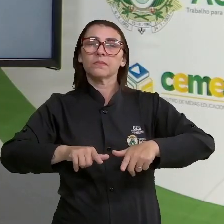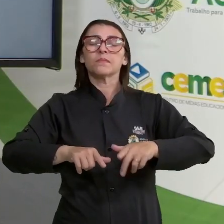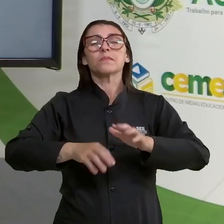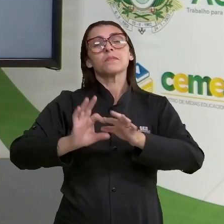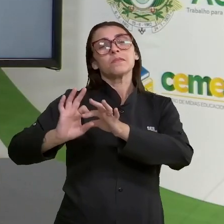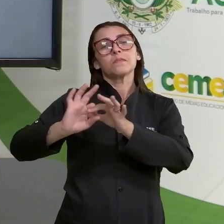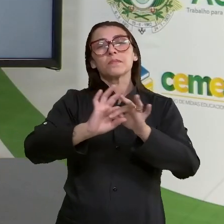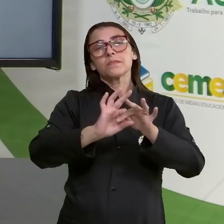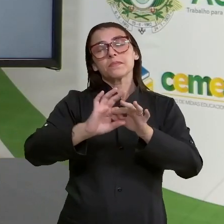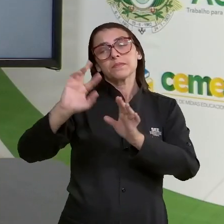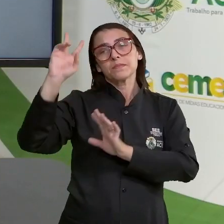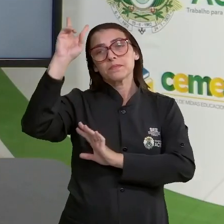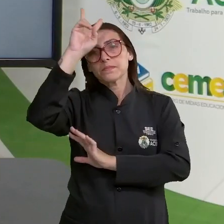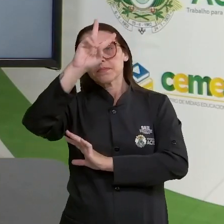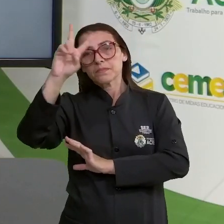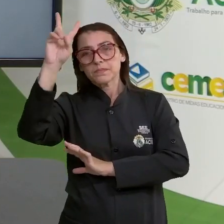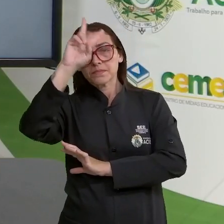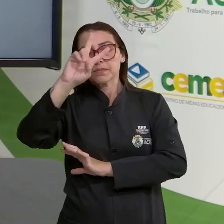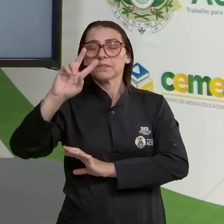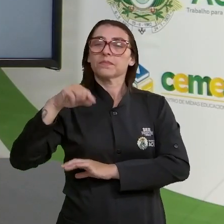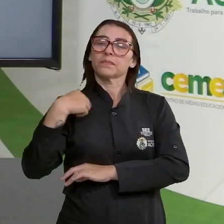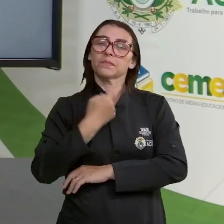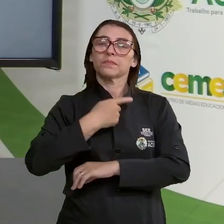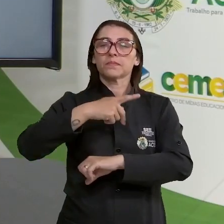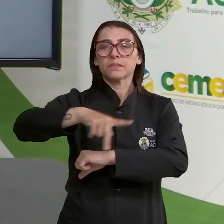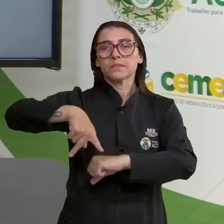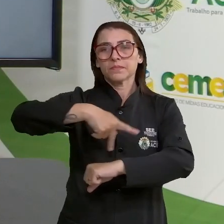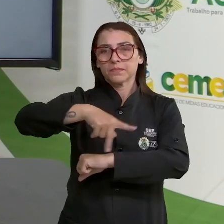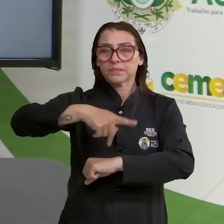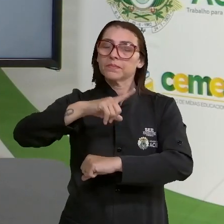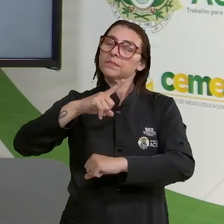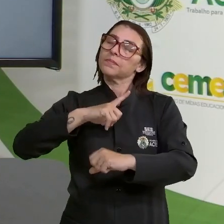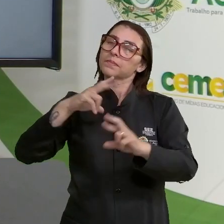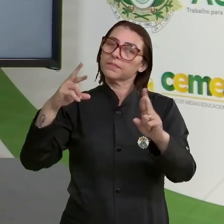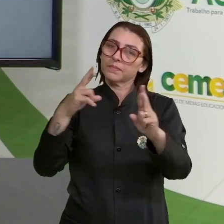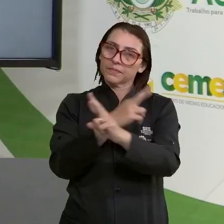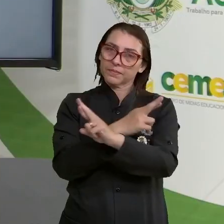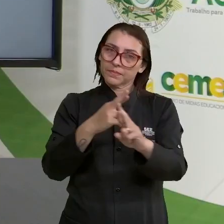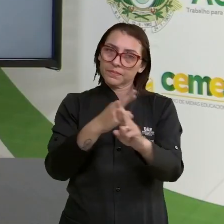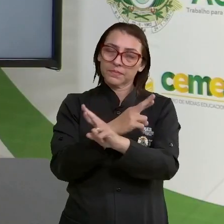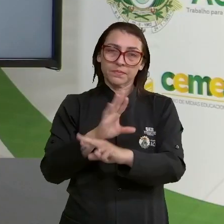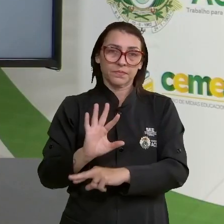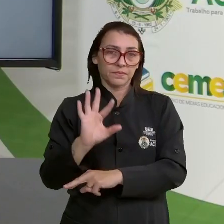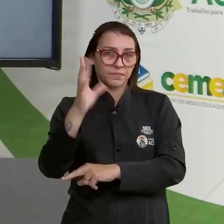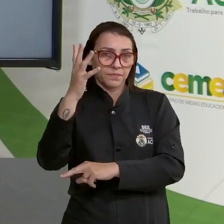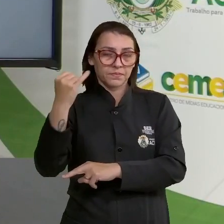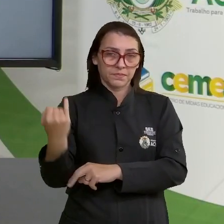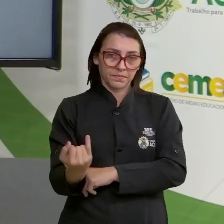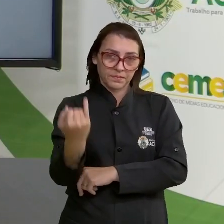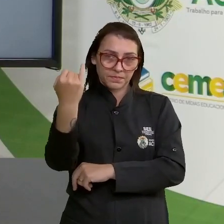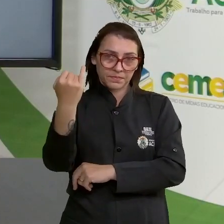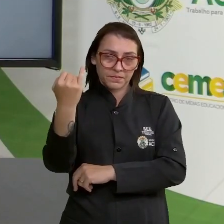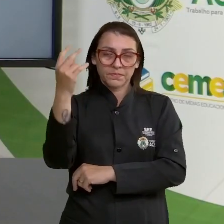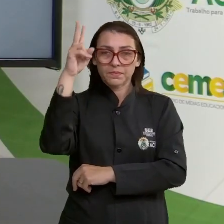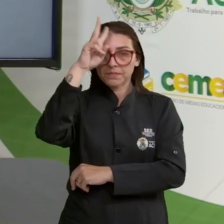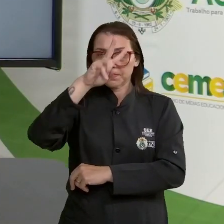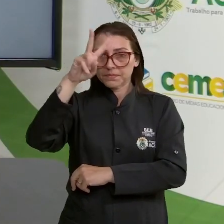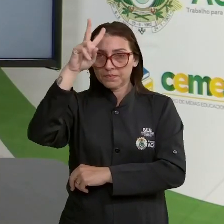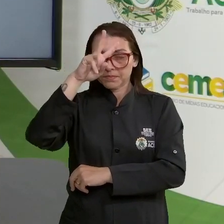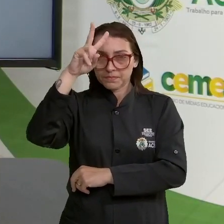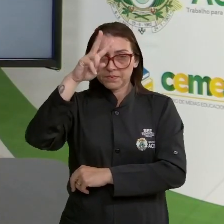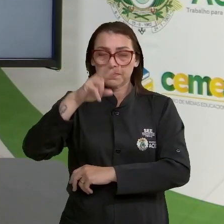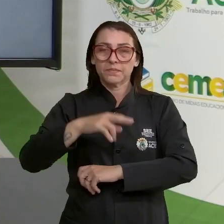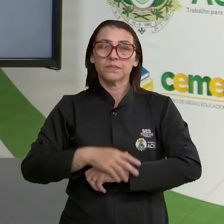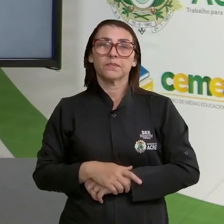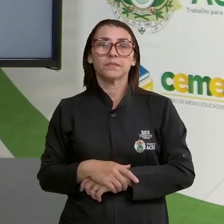contexto histórico do nosso país. Então, elas tinham relações com acontecimentos importantes, históricos,